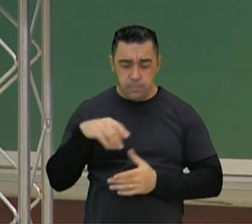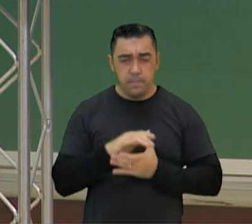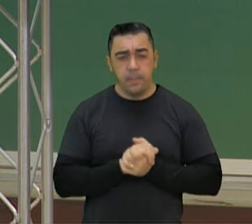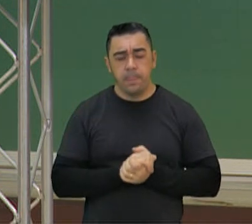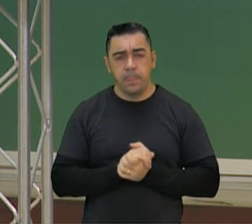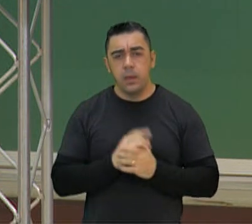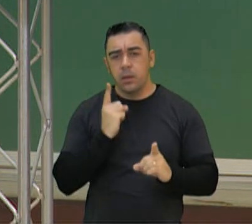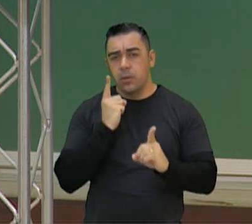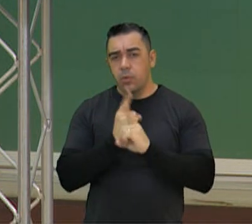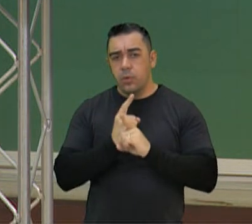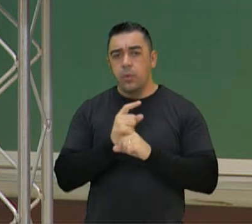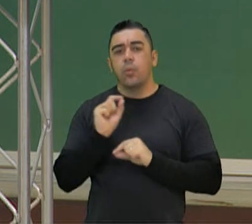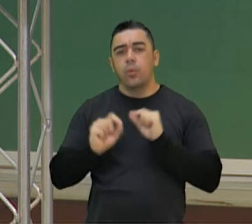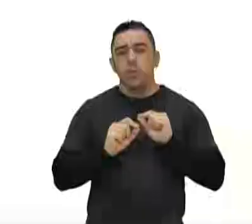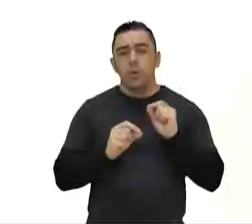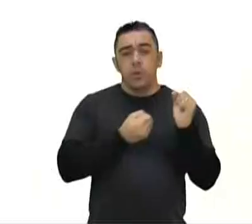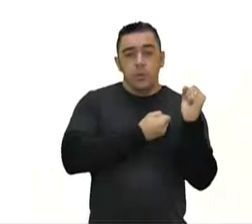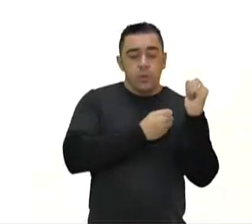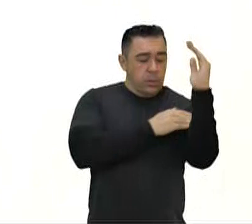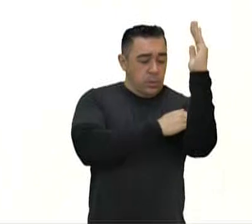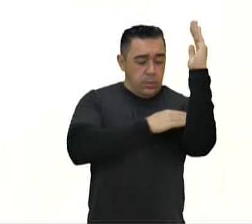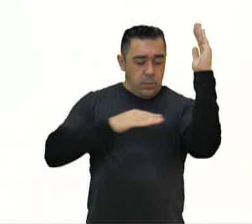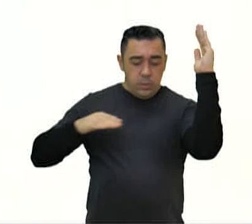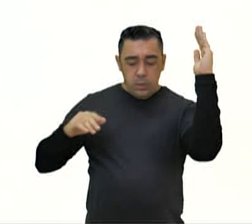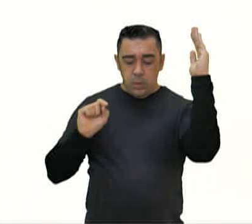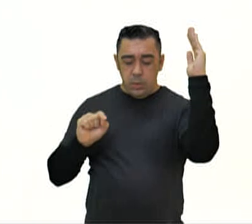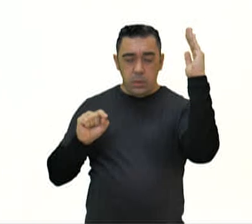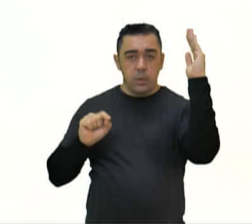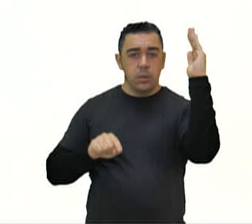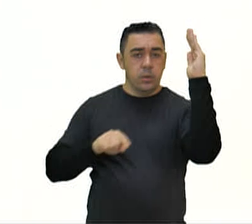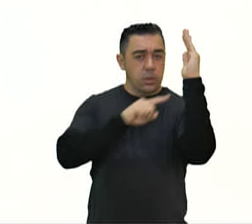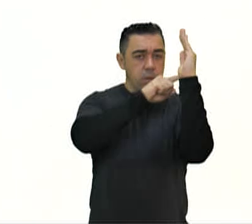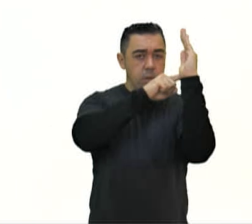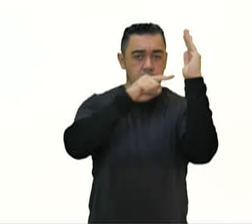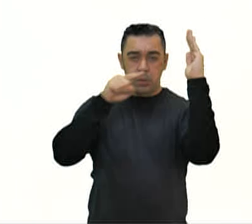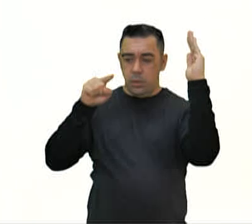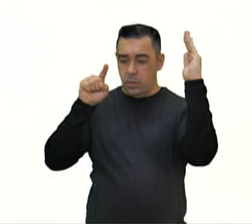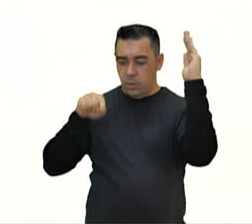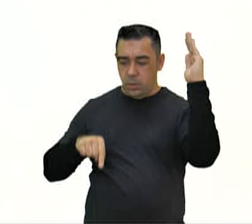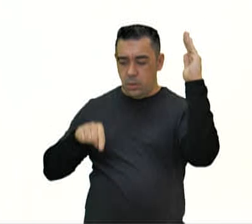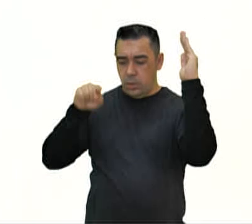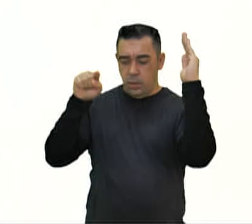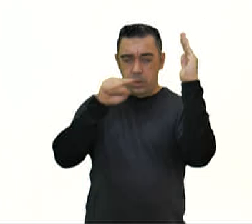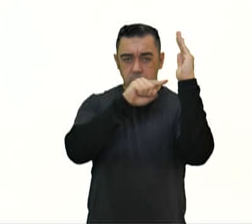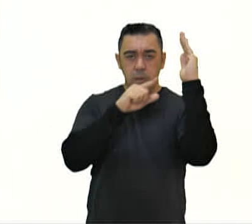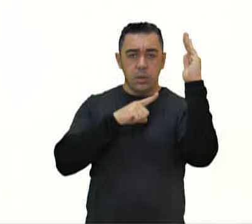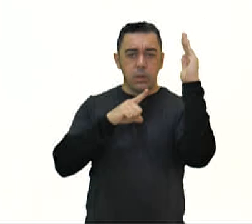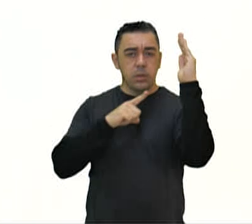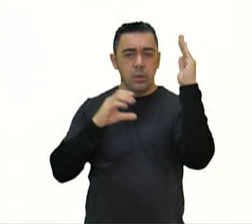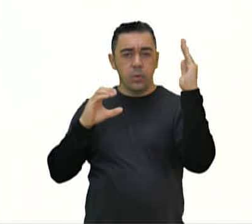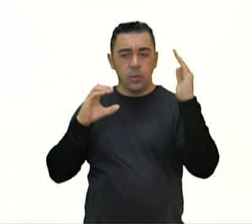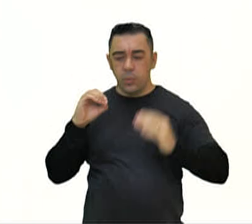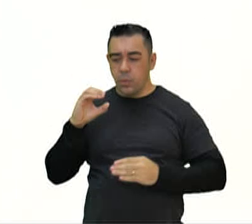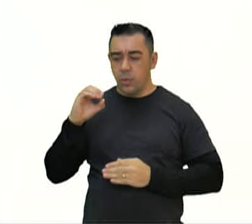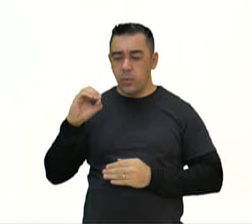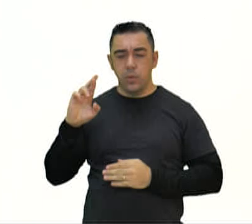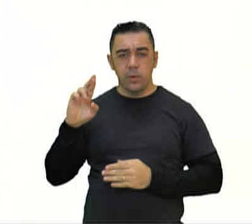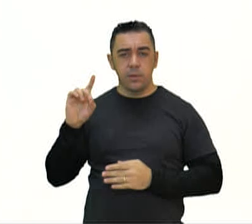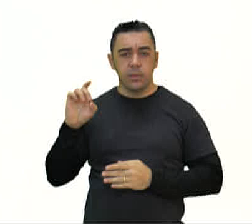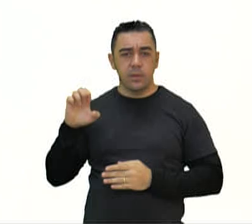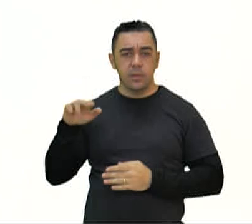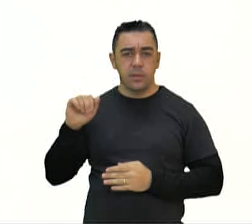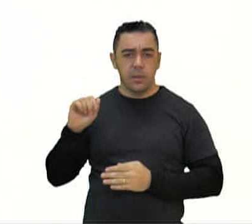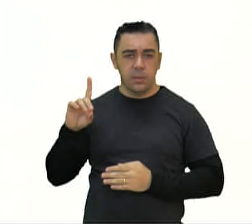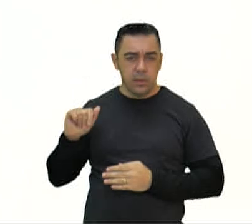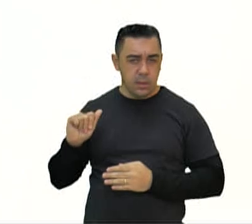Localizamos pontos no sistema cartesiano a partir das coordenadas de um par de ordenado.